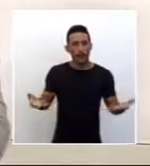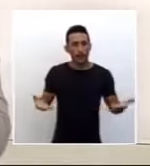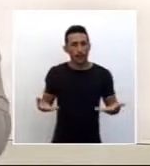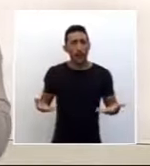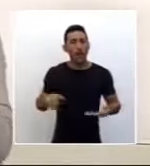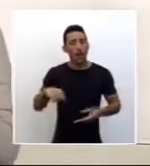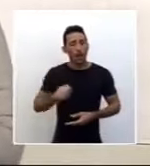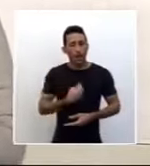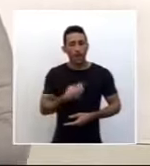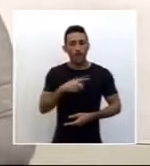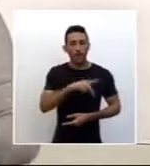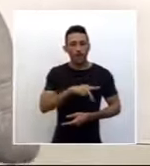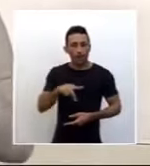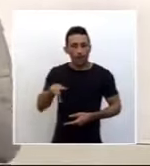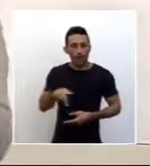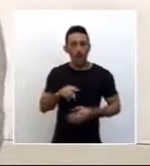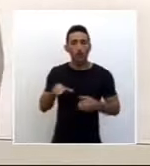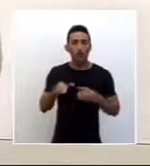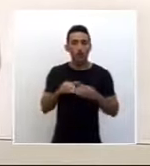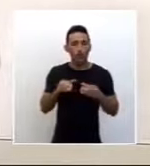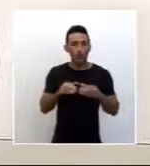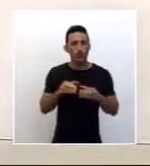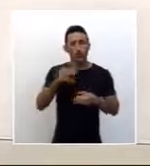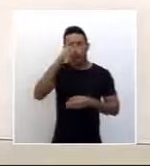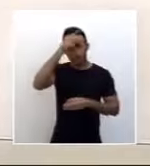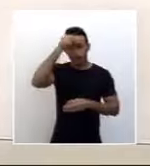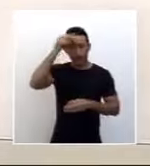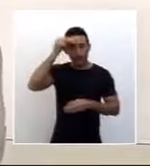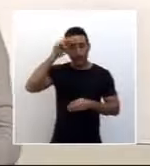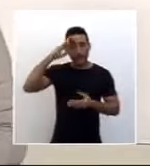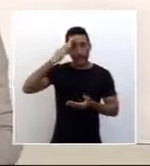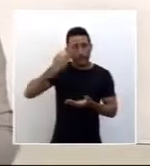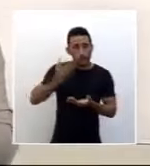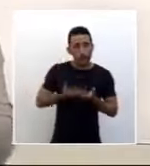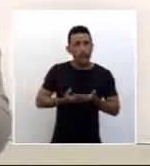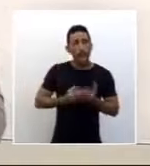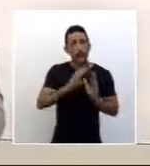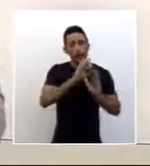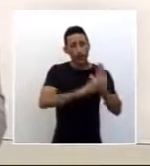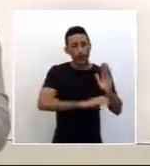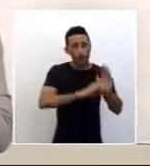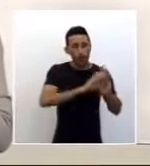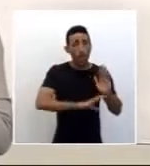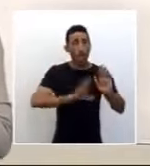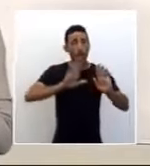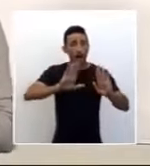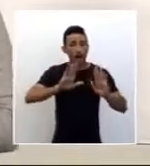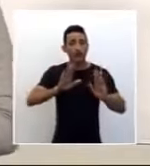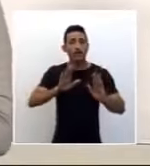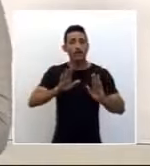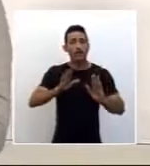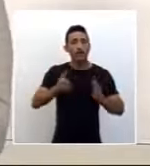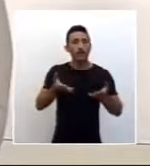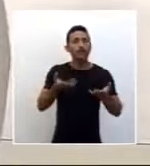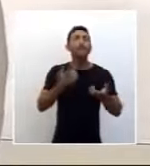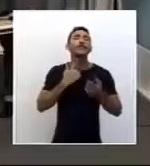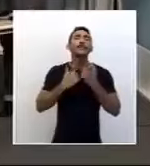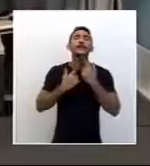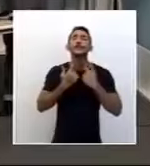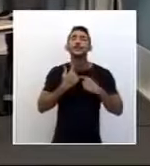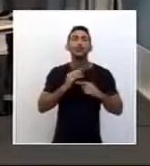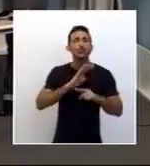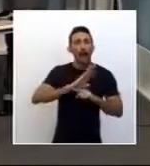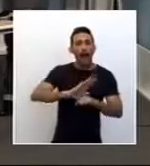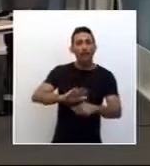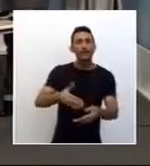da rede pública nós queremos Eco Nossa acreditamos no currículo também mas nós queremos facilitar a vida de vocês nós somos aqui um